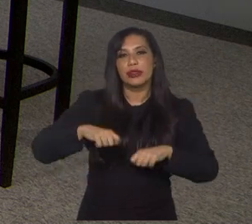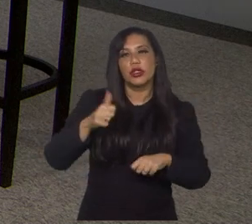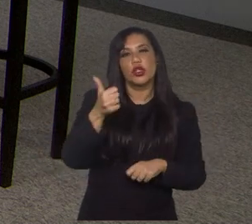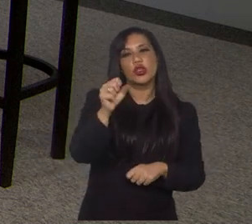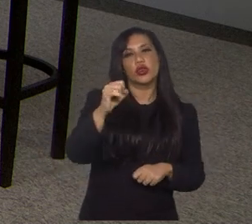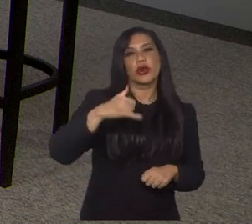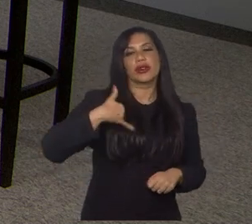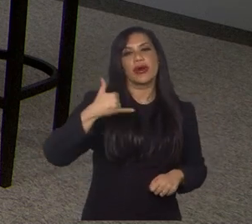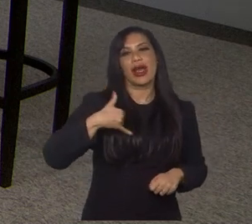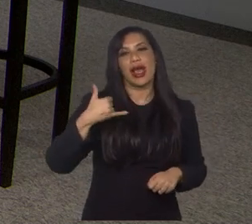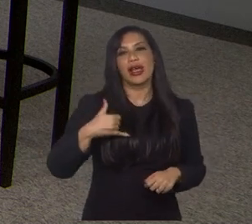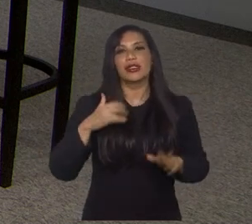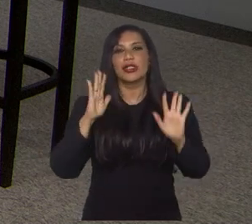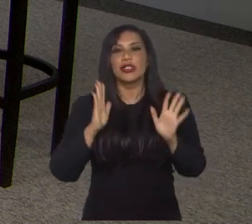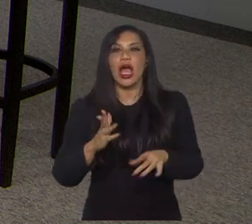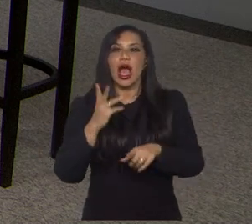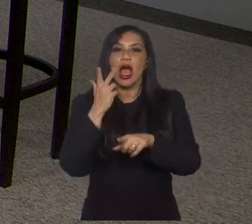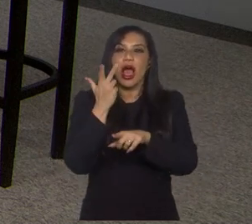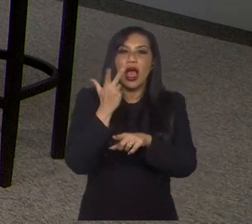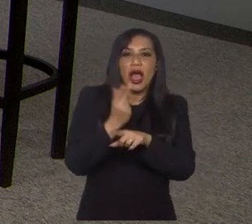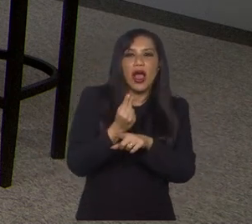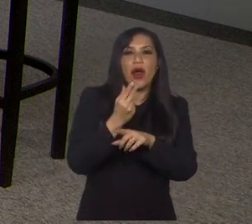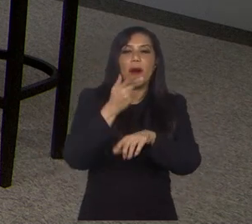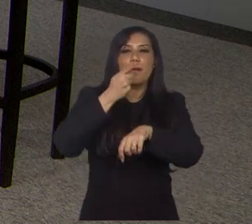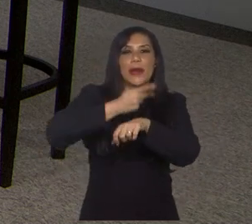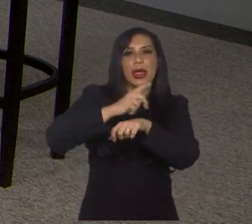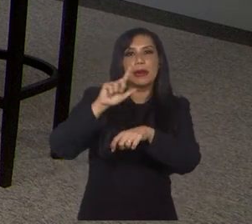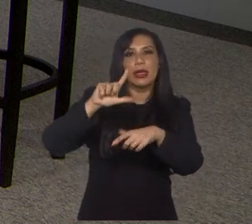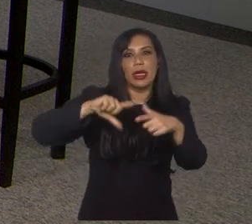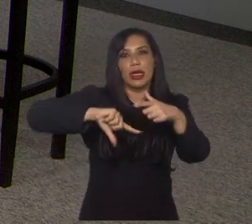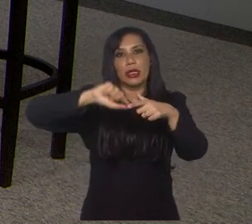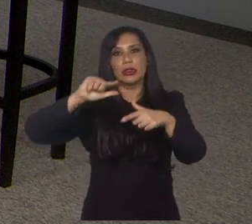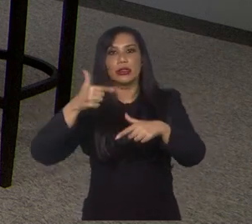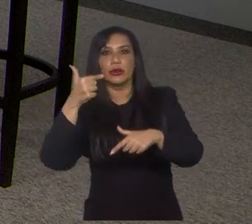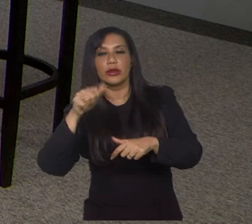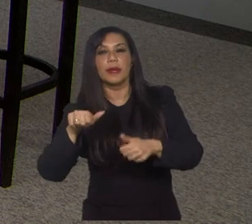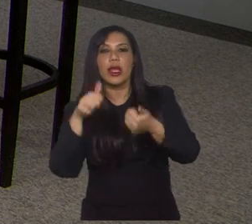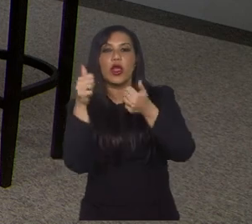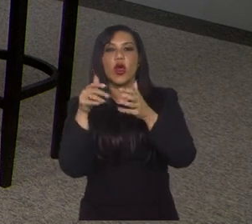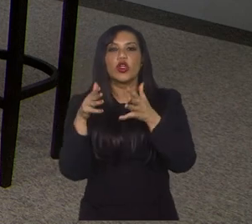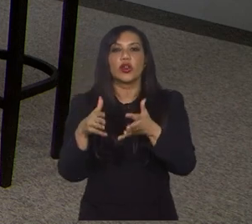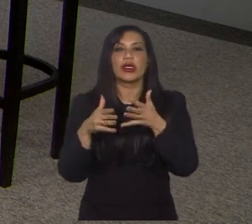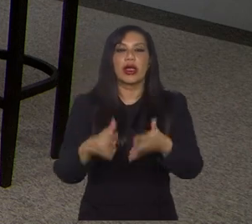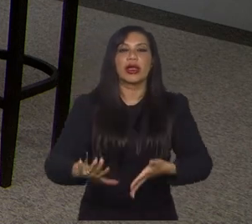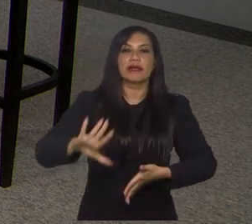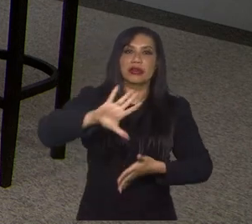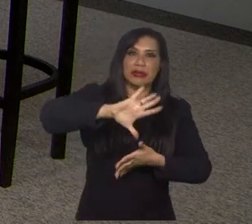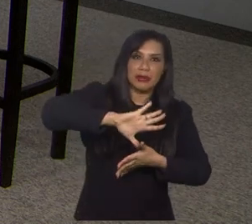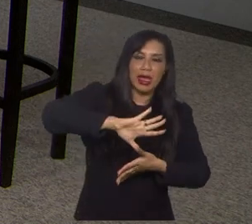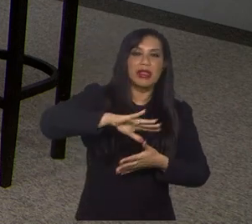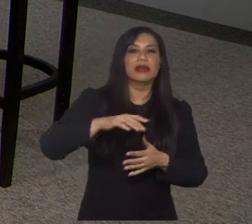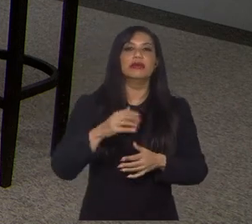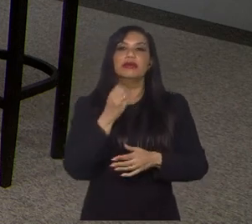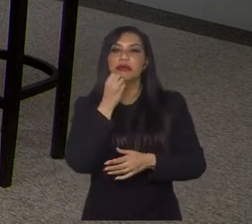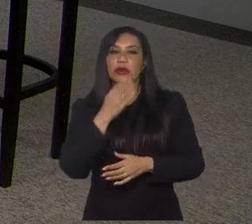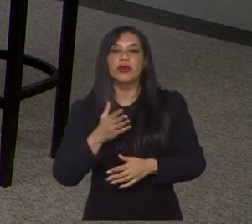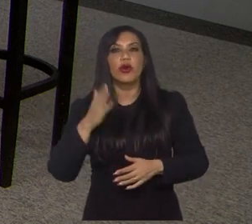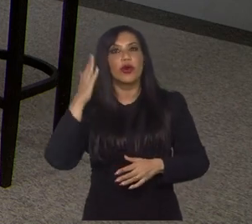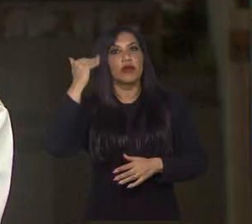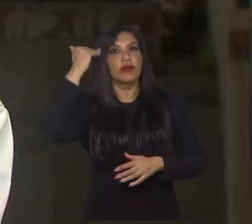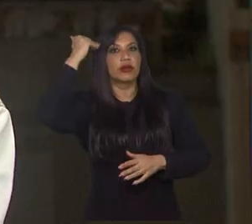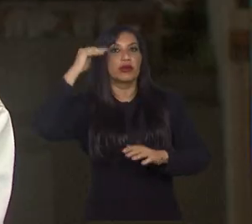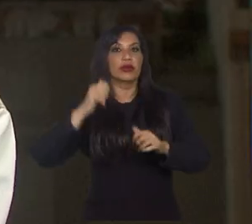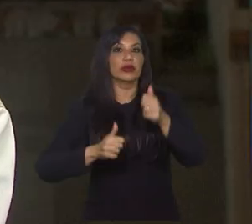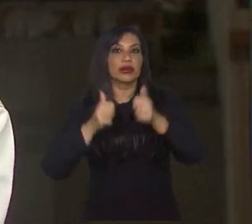18 anos. Já ganhou prêmios, né, como segunda melhor jogadora da Copa América, enfim. Vem se destacando no futebol